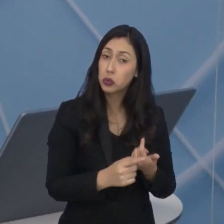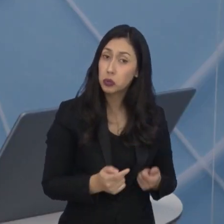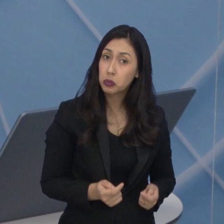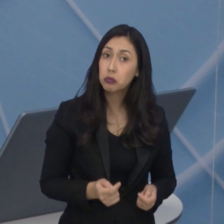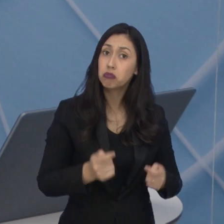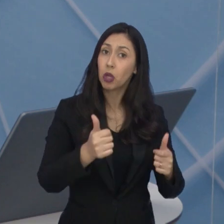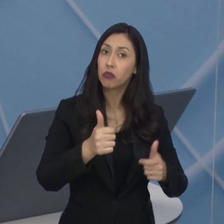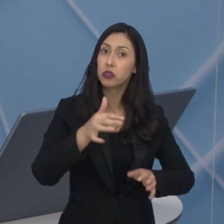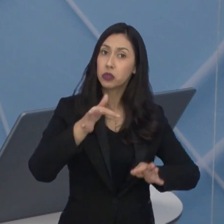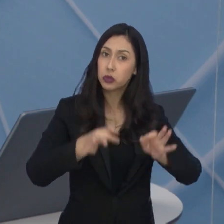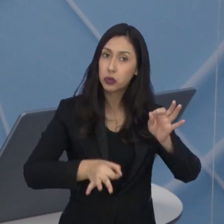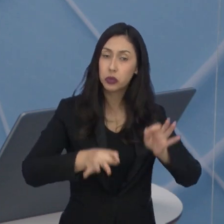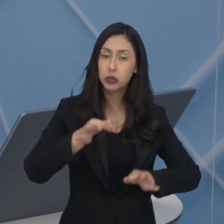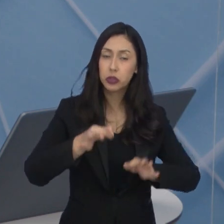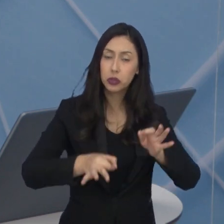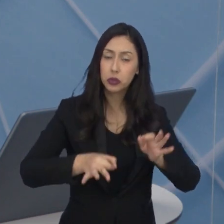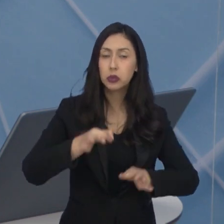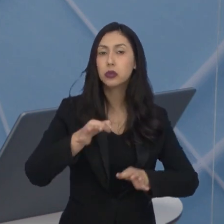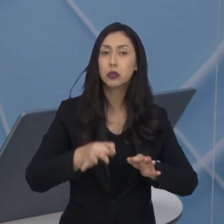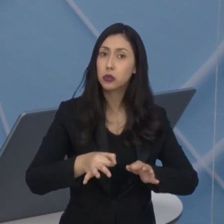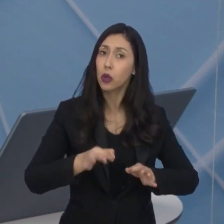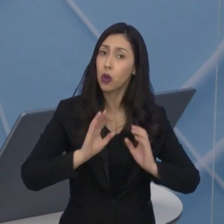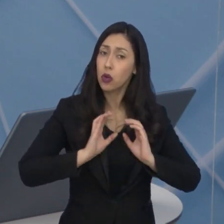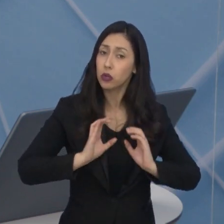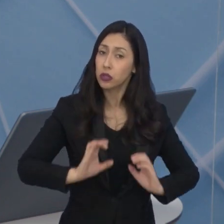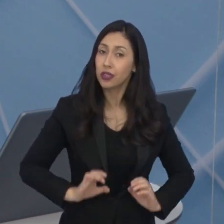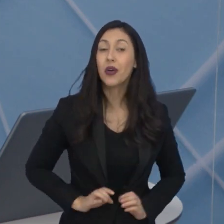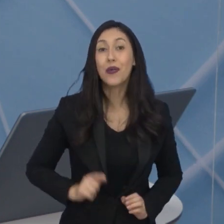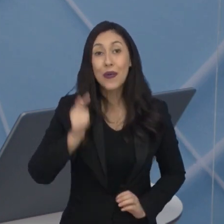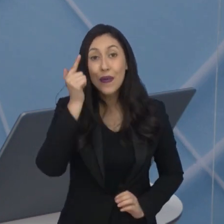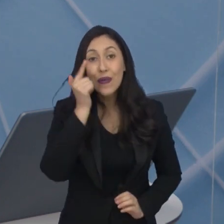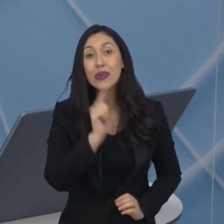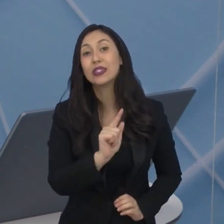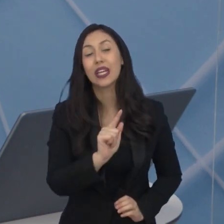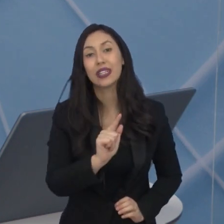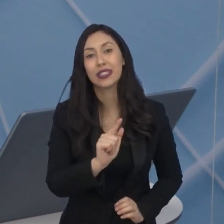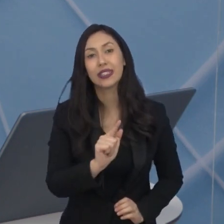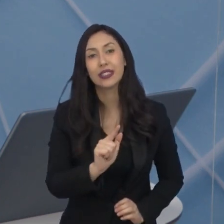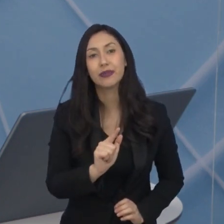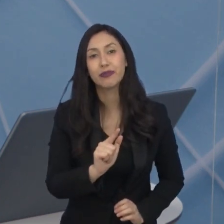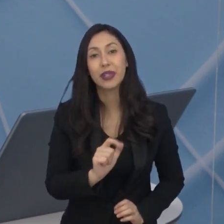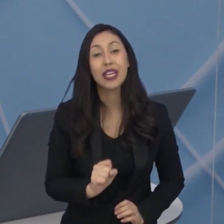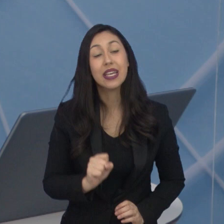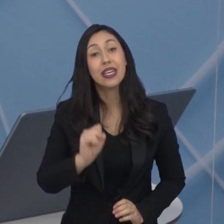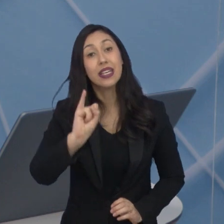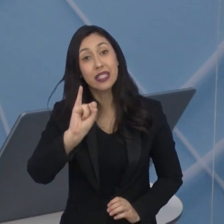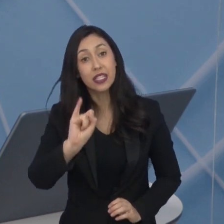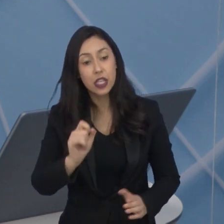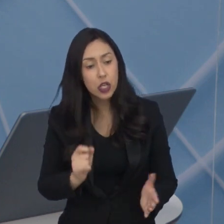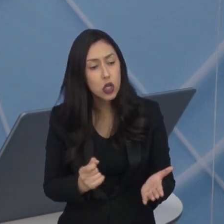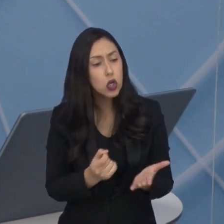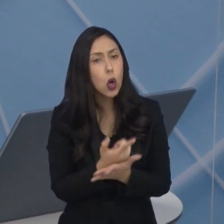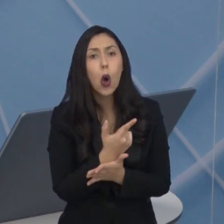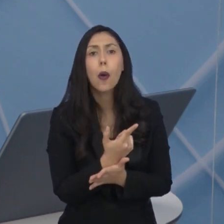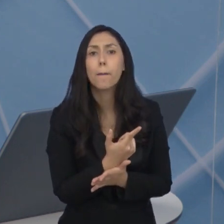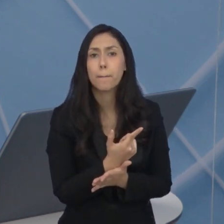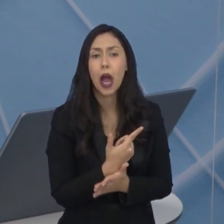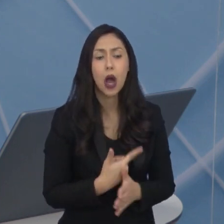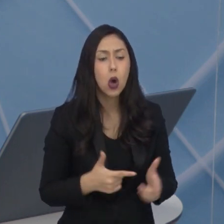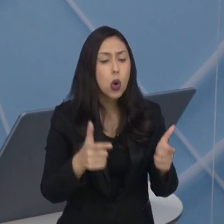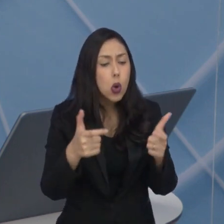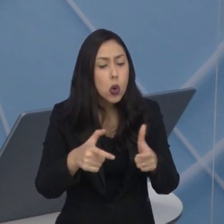benefícios jurídicos o cidadão ele tem à sua disposição, né? Quando é tudo certinho, compra uma